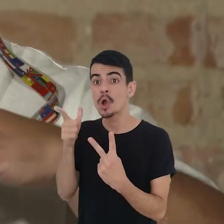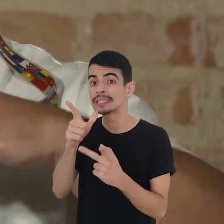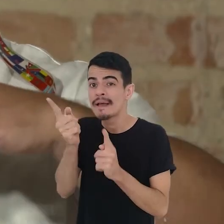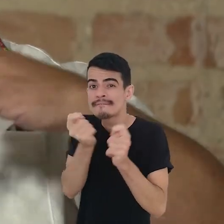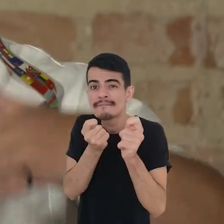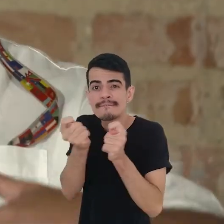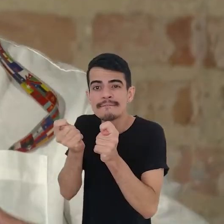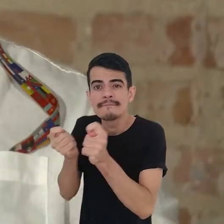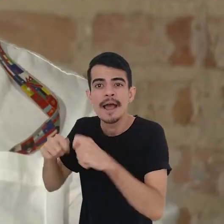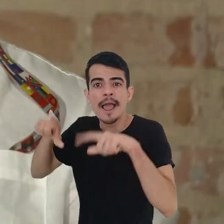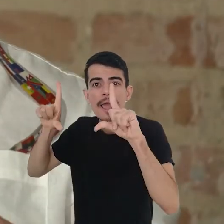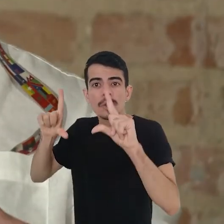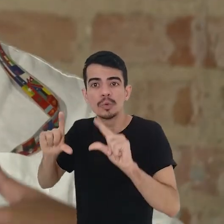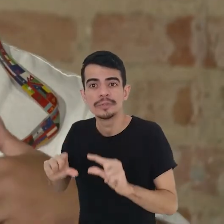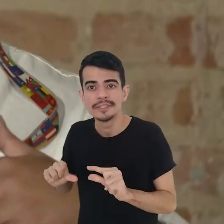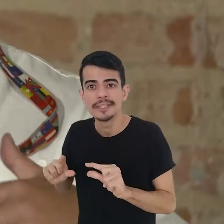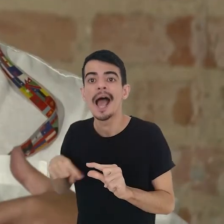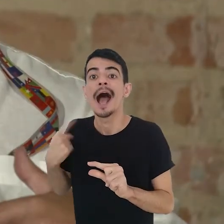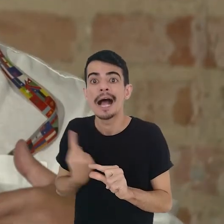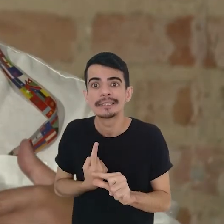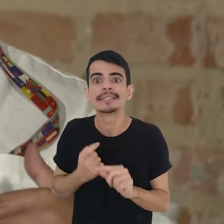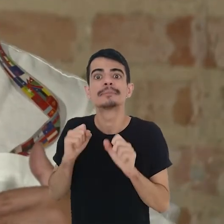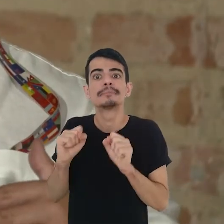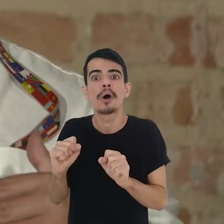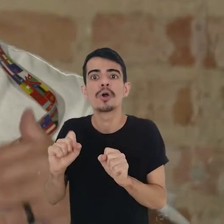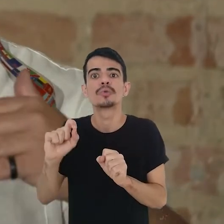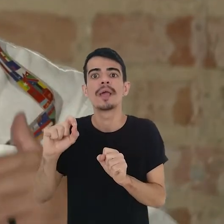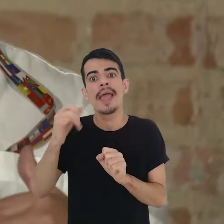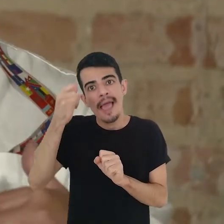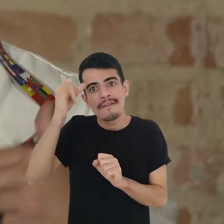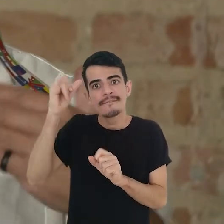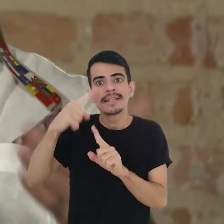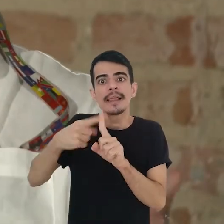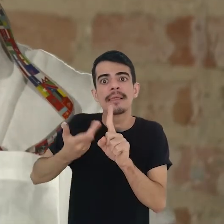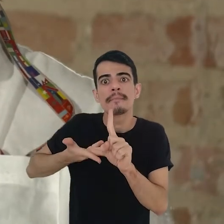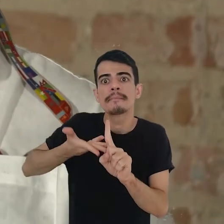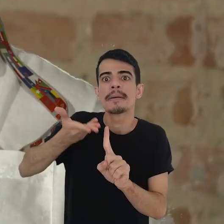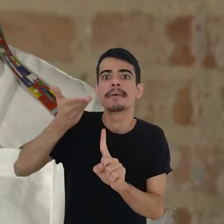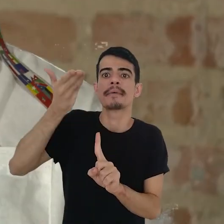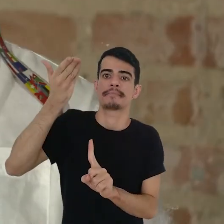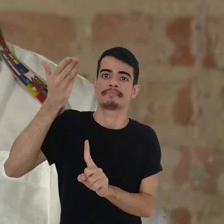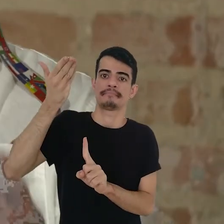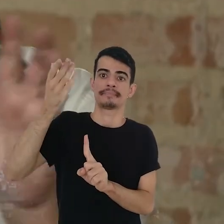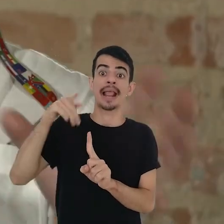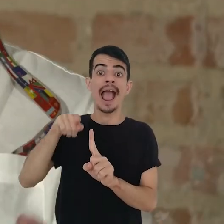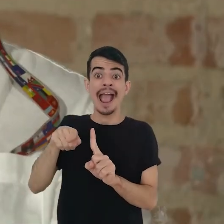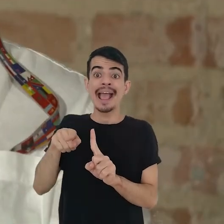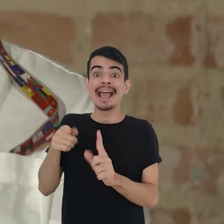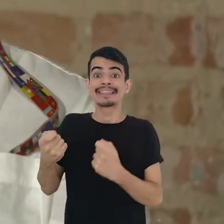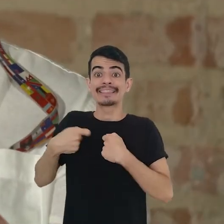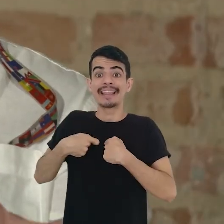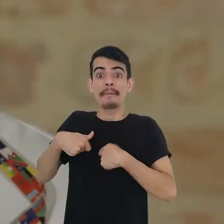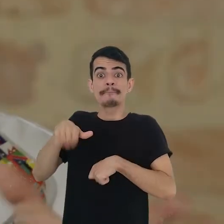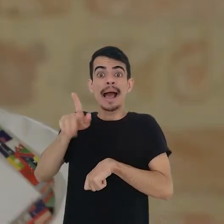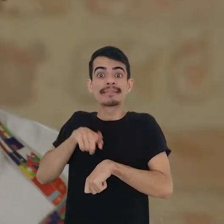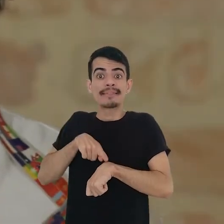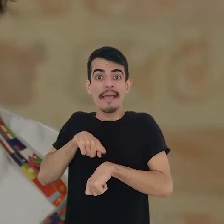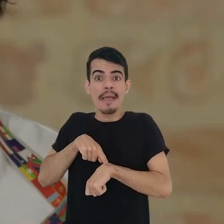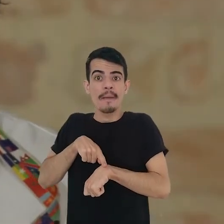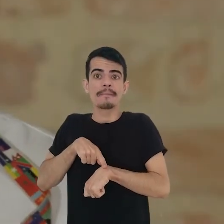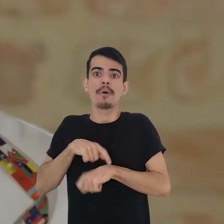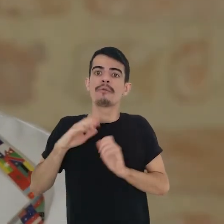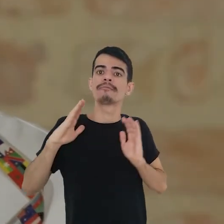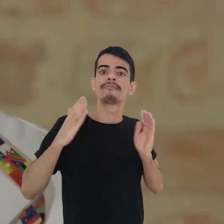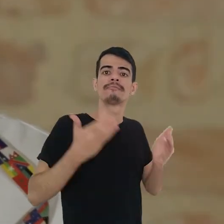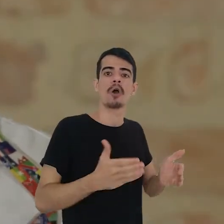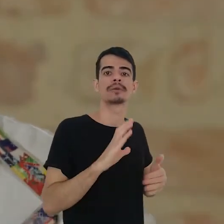pode desacelerar o processo de aquecimento e, com isso, nós poderíamos ter mais tempo para trabalhar na